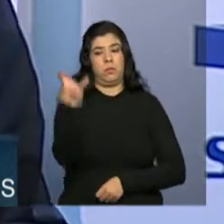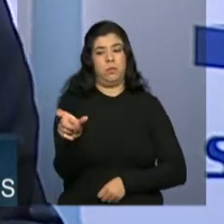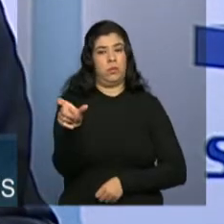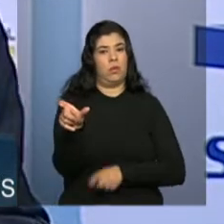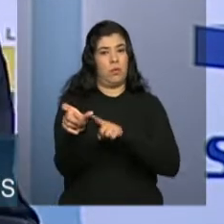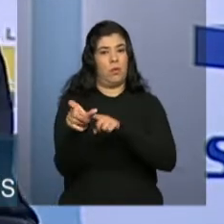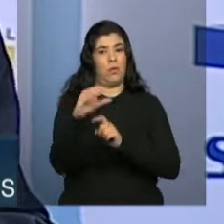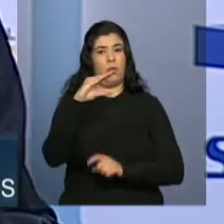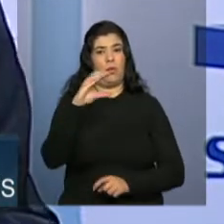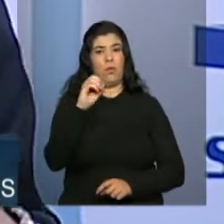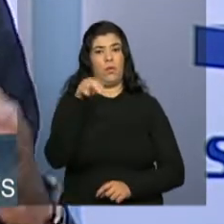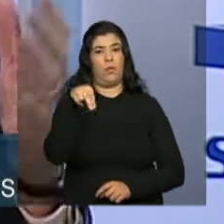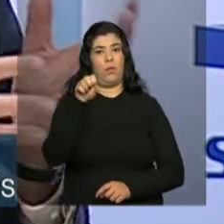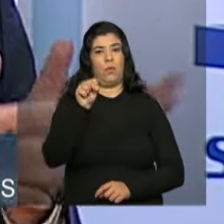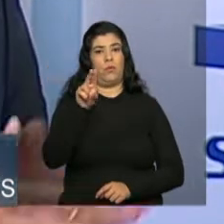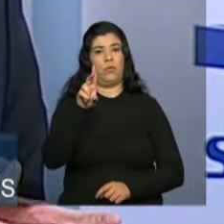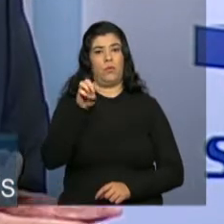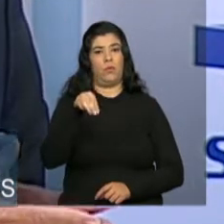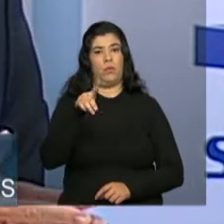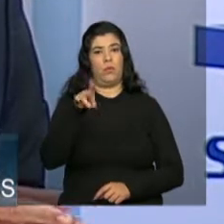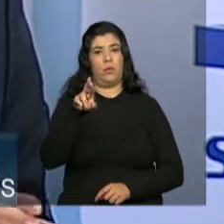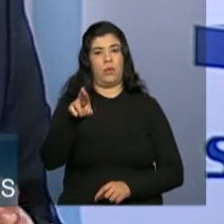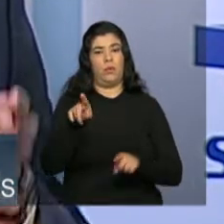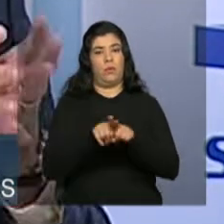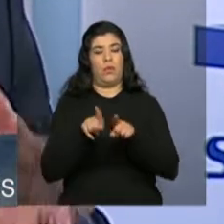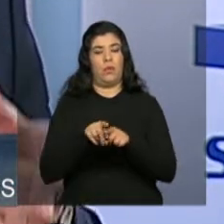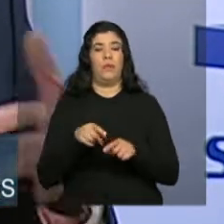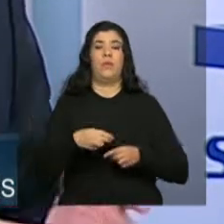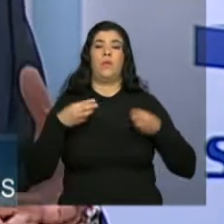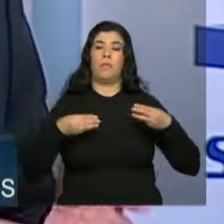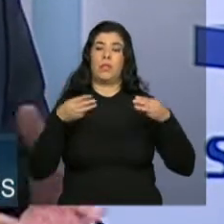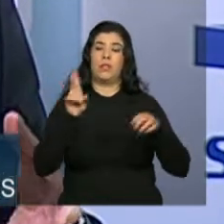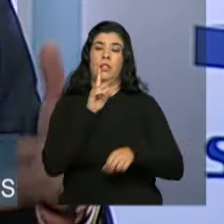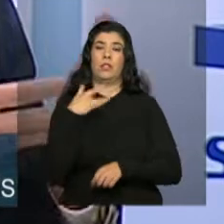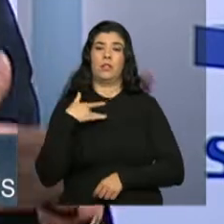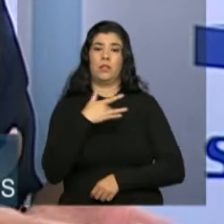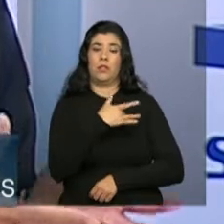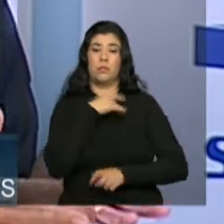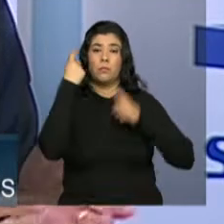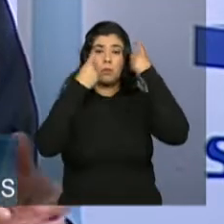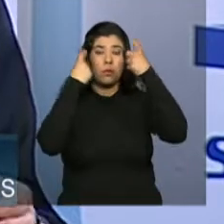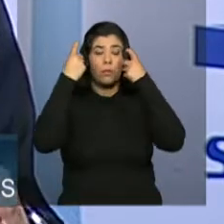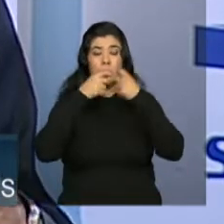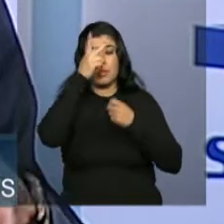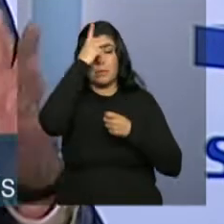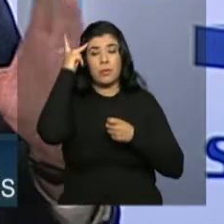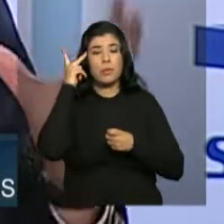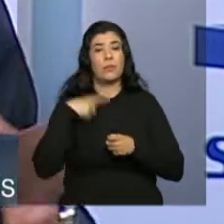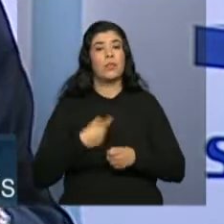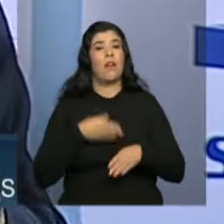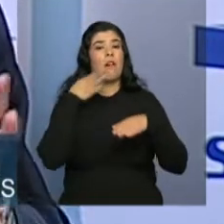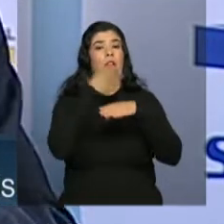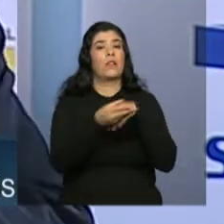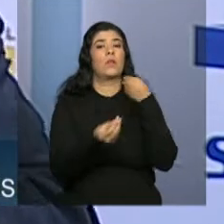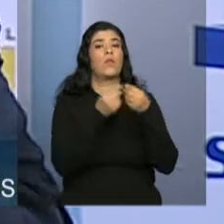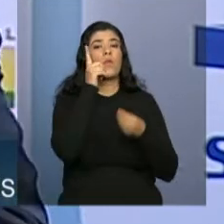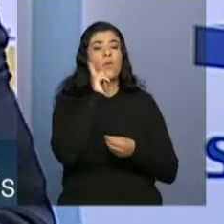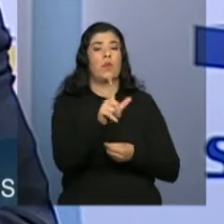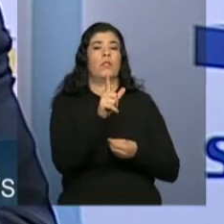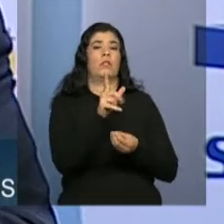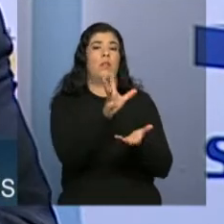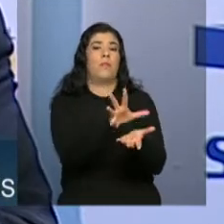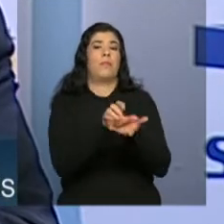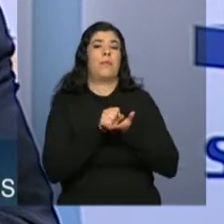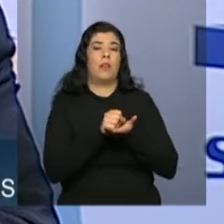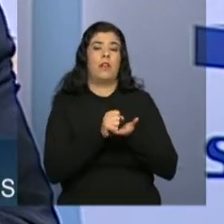industrial que é importante o Ministério da Saúde Qual a preocupação do acesso das pessoas a medicamento ou seja todas as dimensões